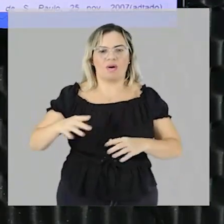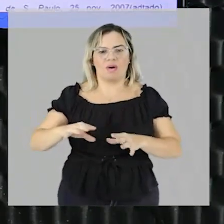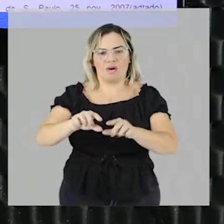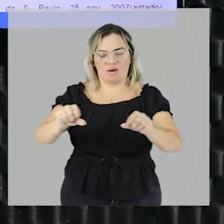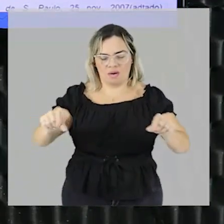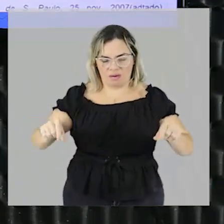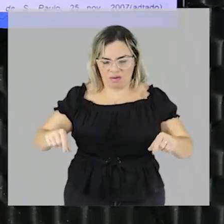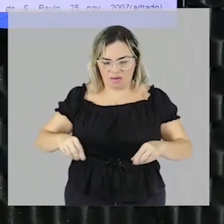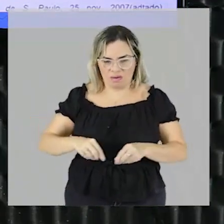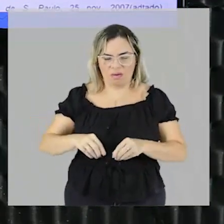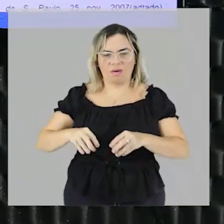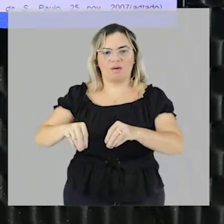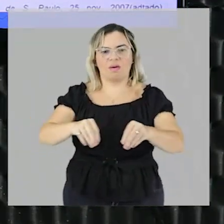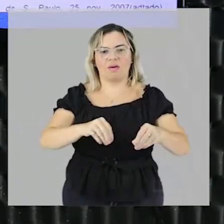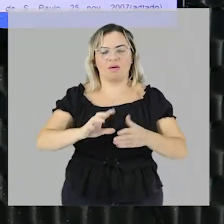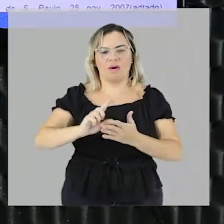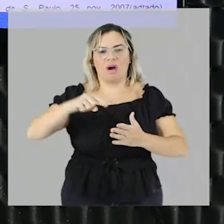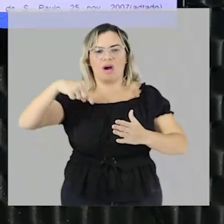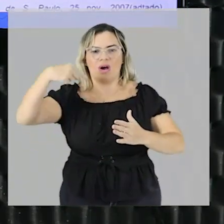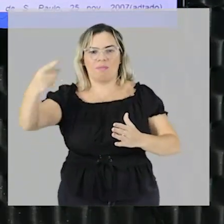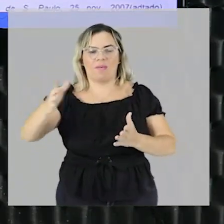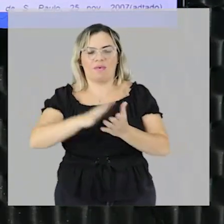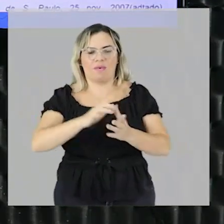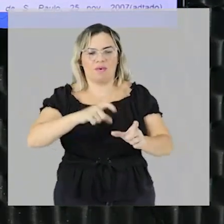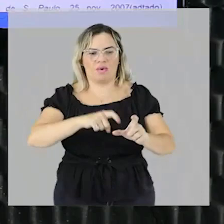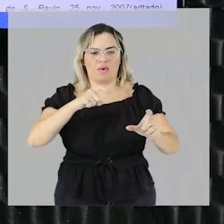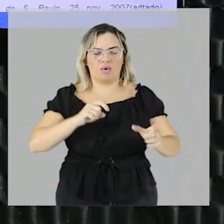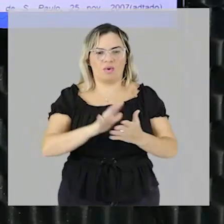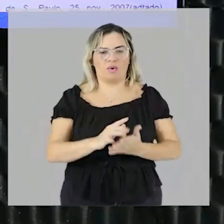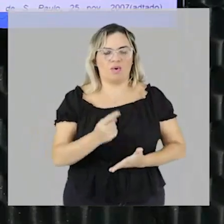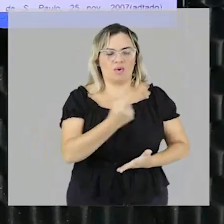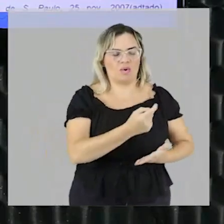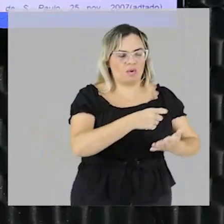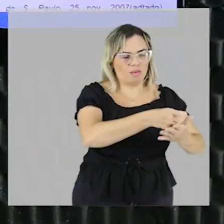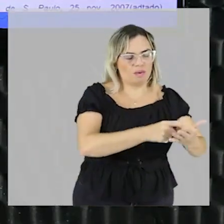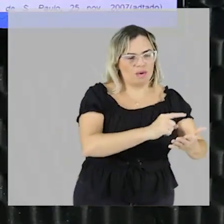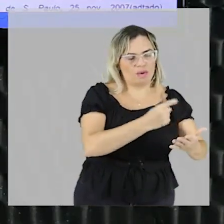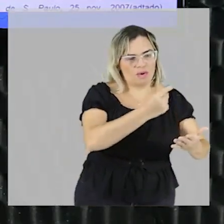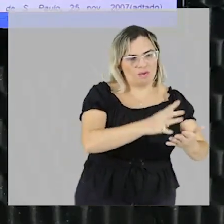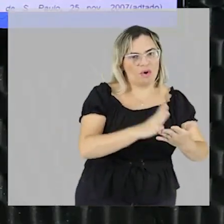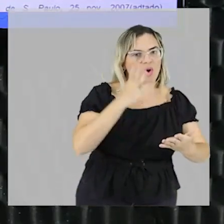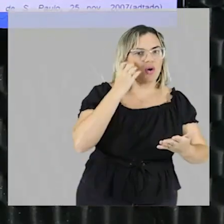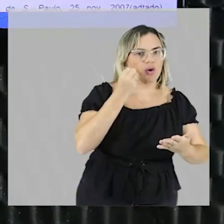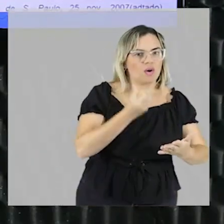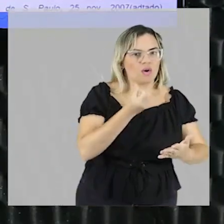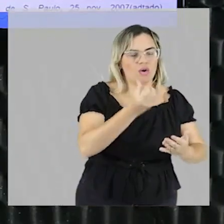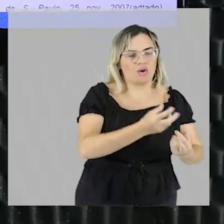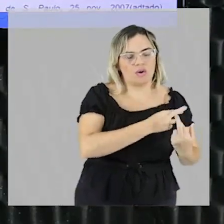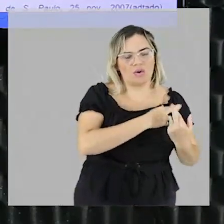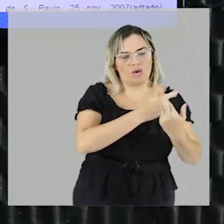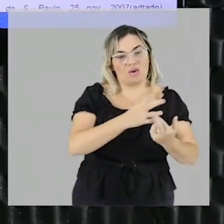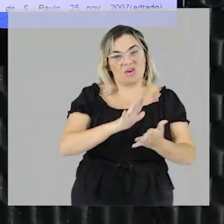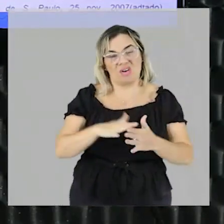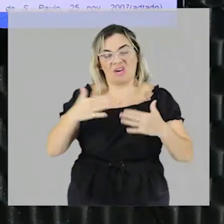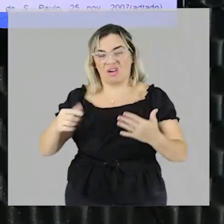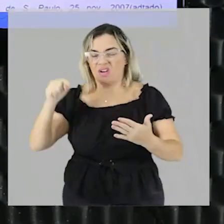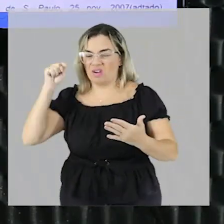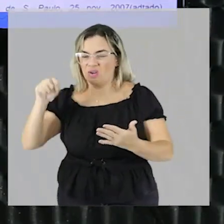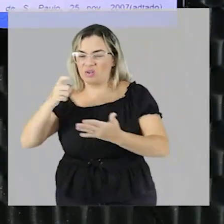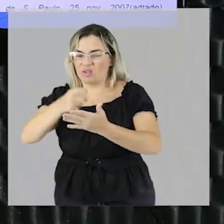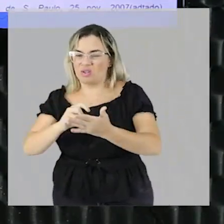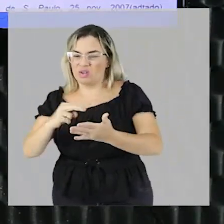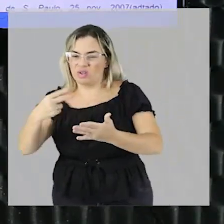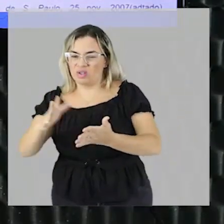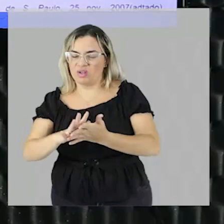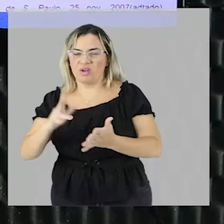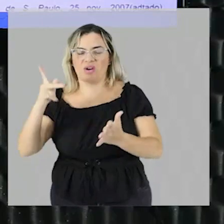manter após a independência. Um fala que foi D. João VI, o primeiro texto, o outro fala que, na verdade, isso vem sendo trabalhado pela própria coroa